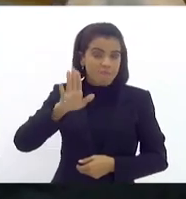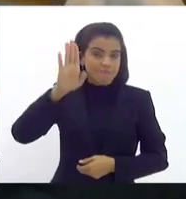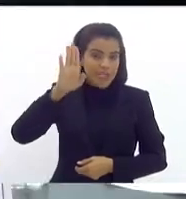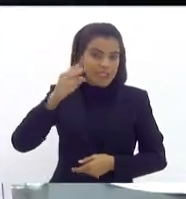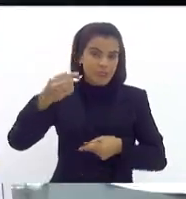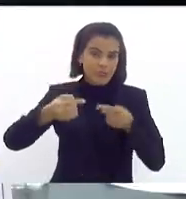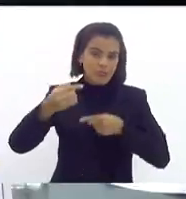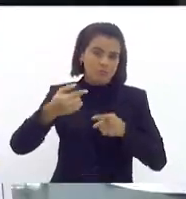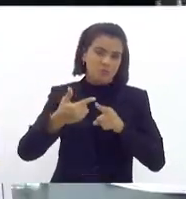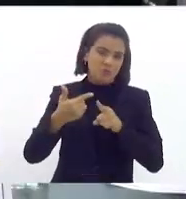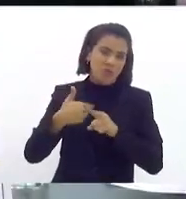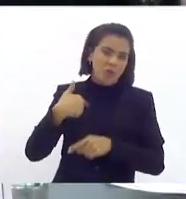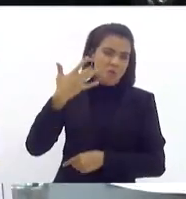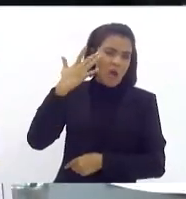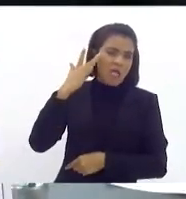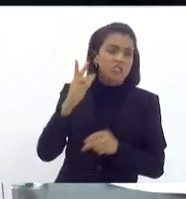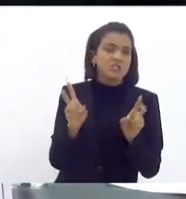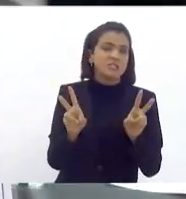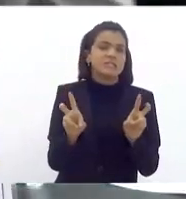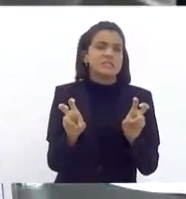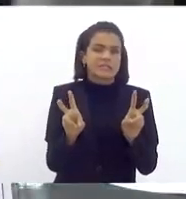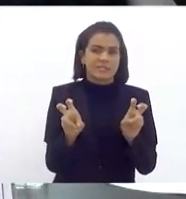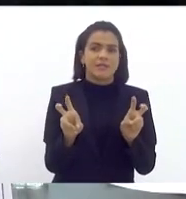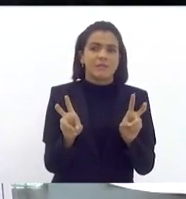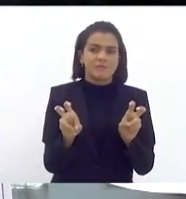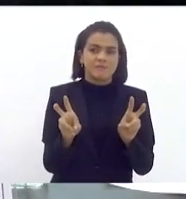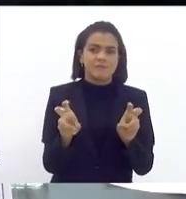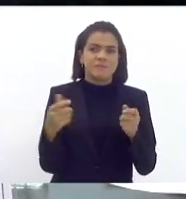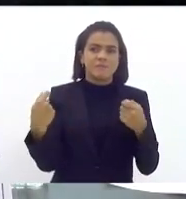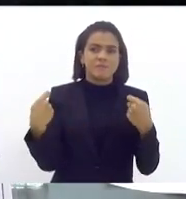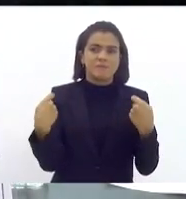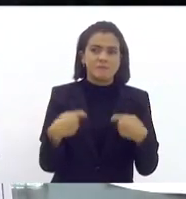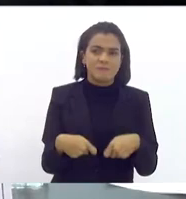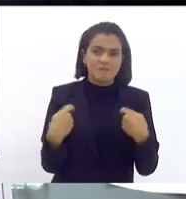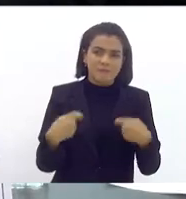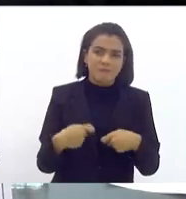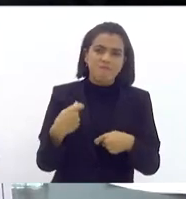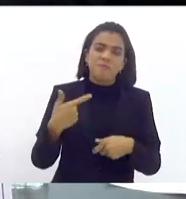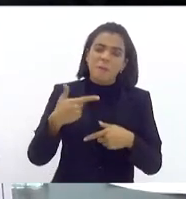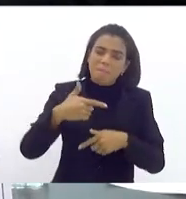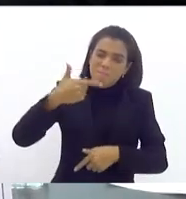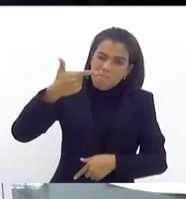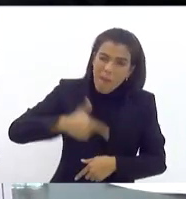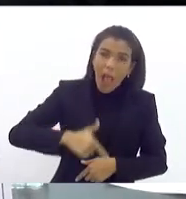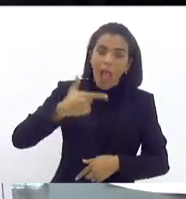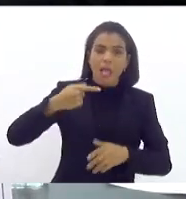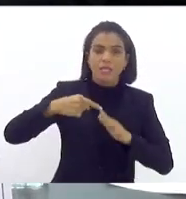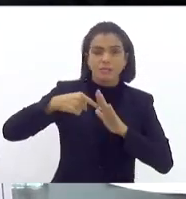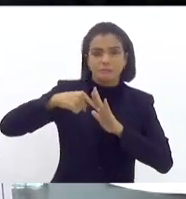exatamente porque eu acho que esse tema precisa de mais aprofundamento.